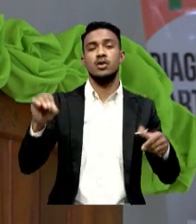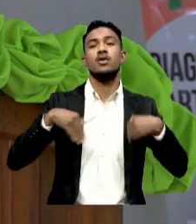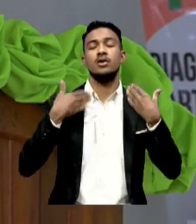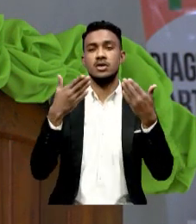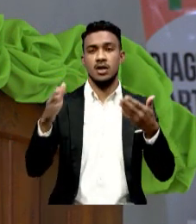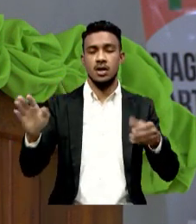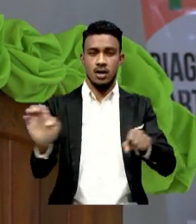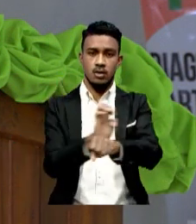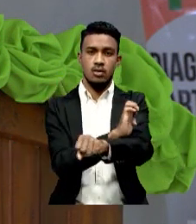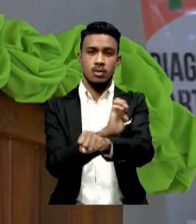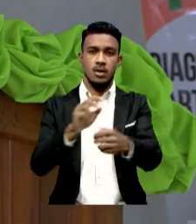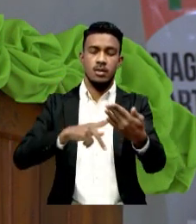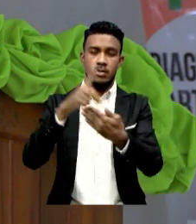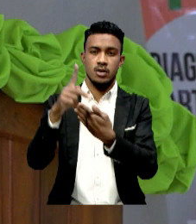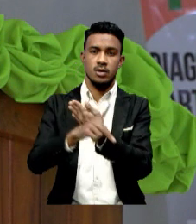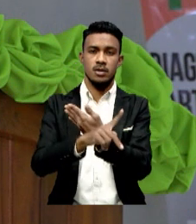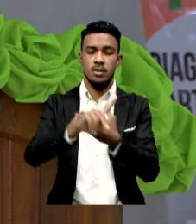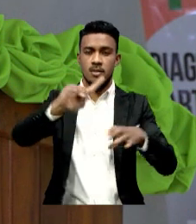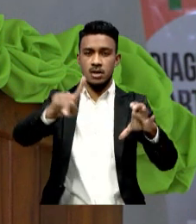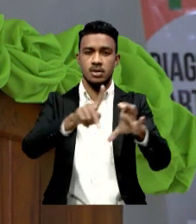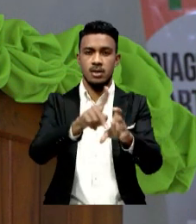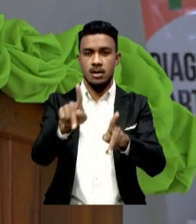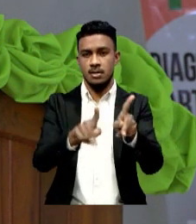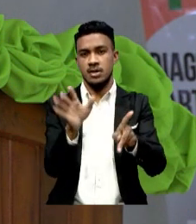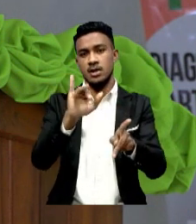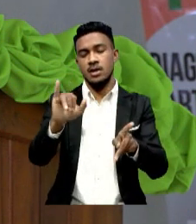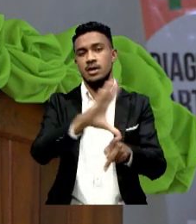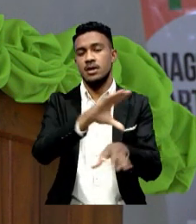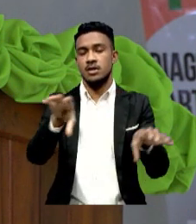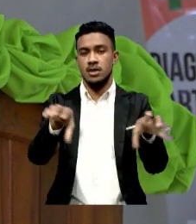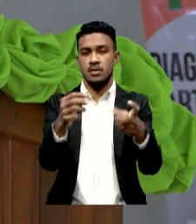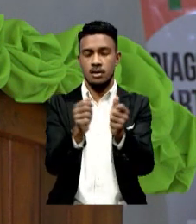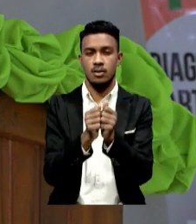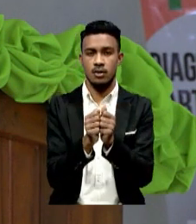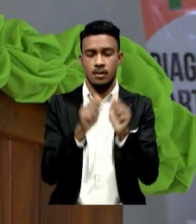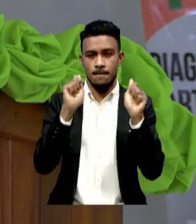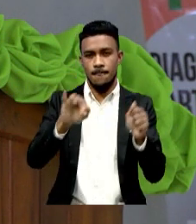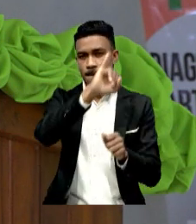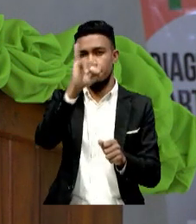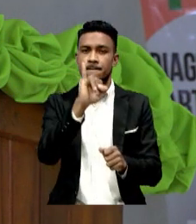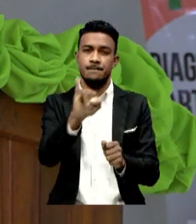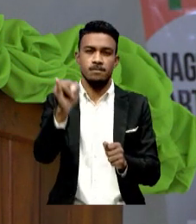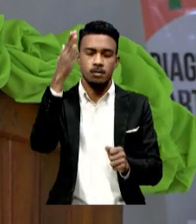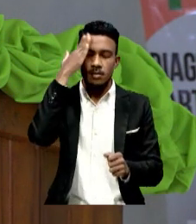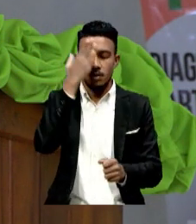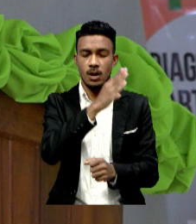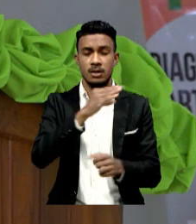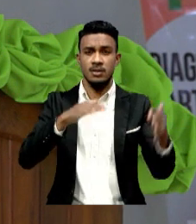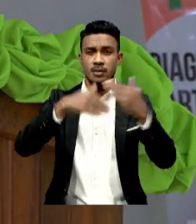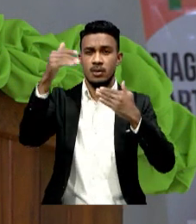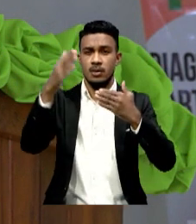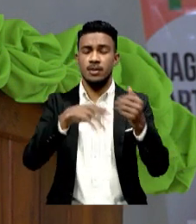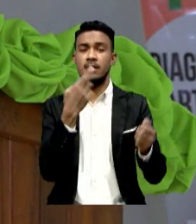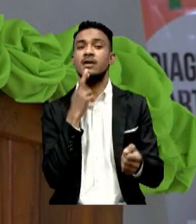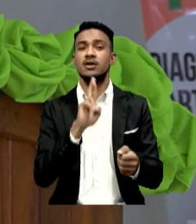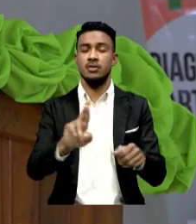economia. Processo participação comunidade onde minha parceira sira, onde identifica no analisa problema no buca solução,